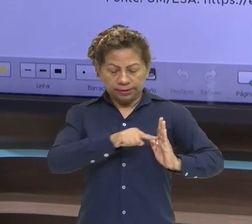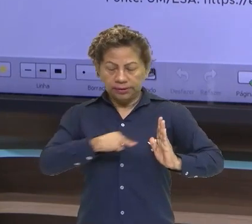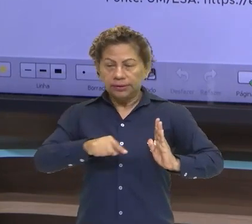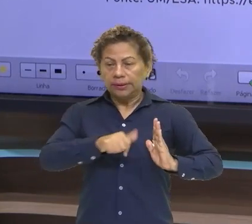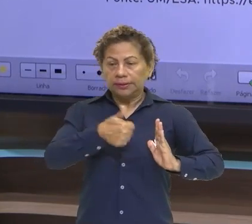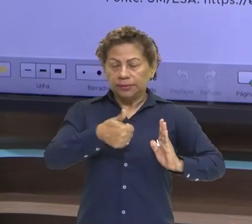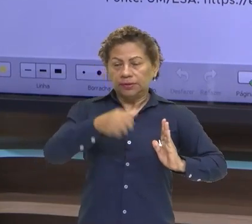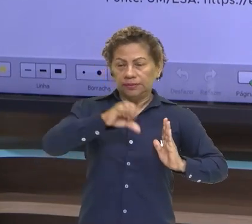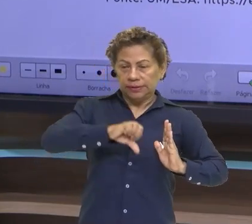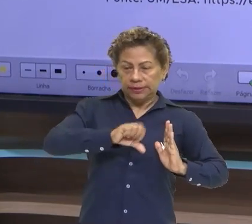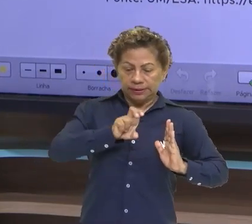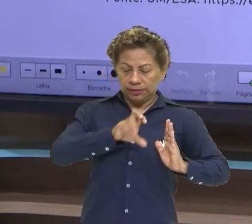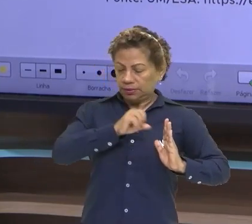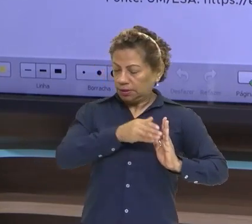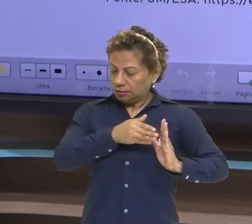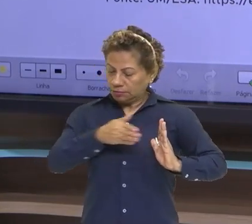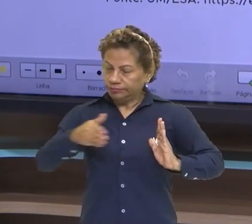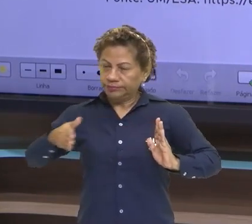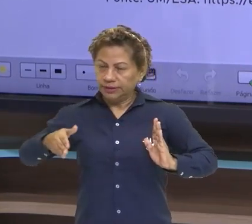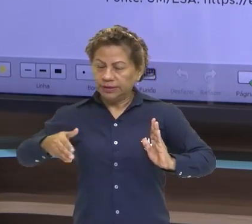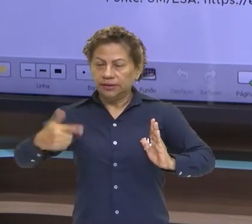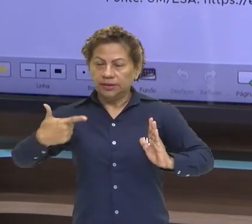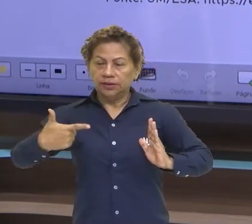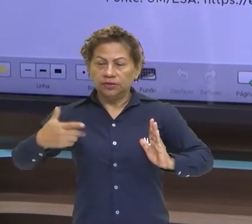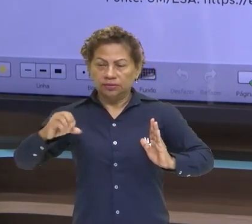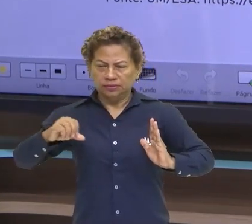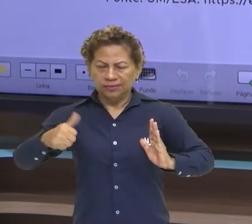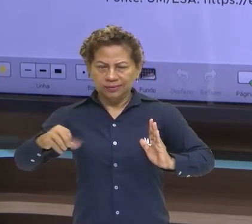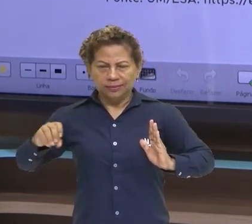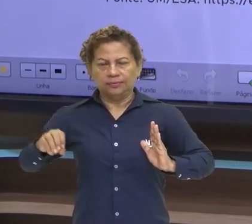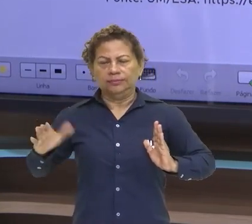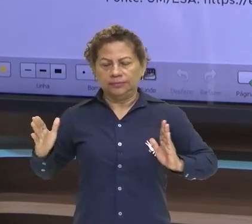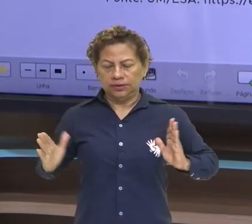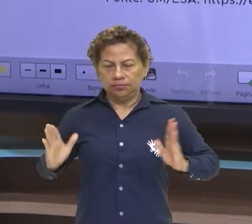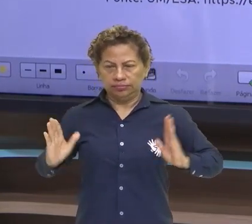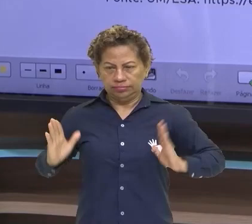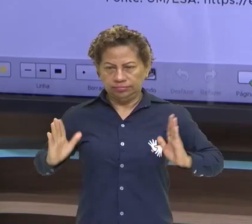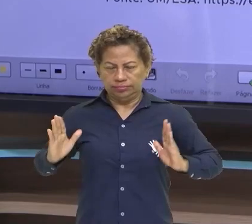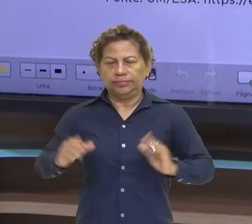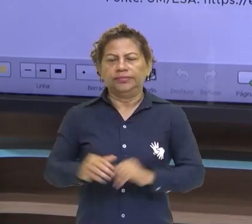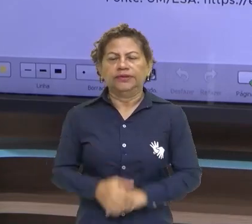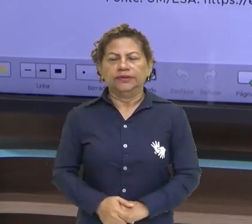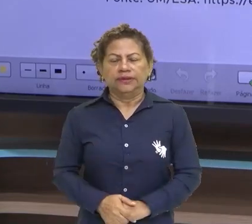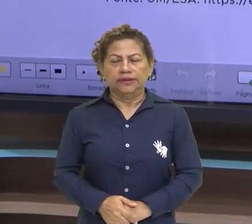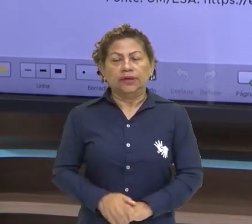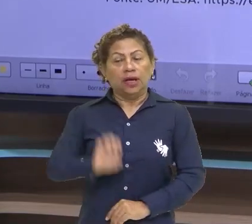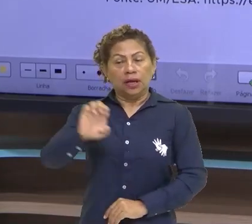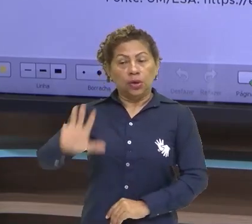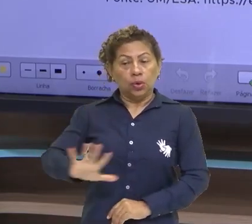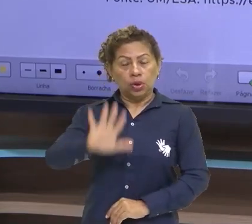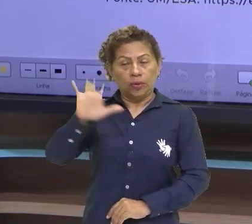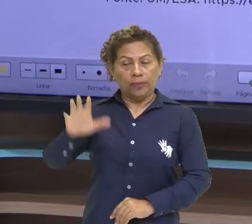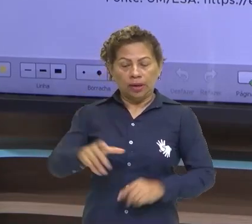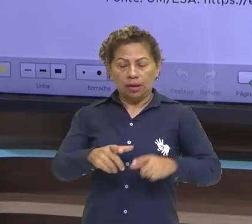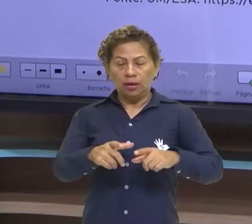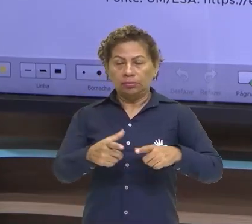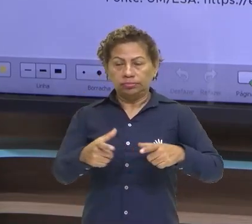1950 até 2100. Destaco para vocês aqui o continente europeu, que tem uma média de crescimento de